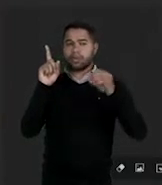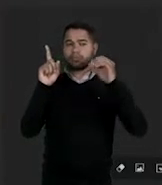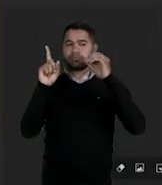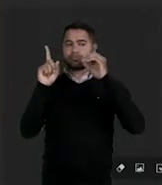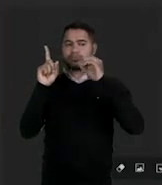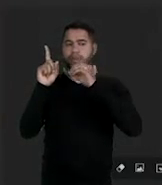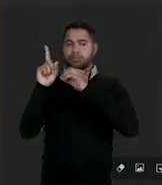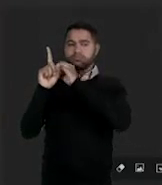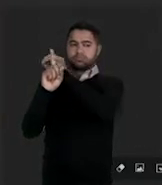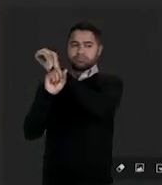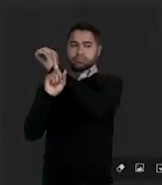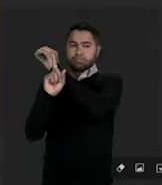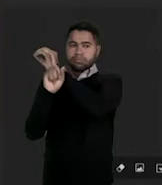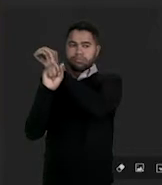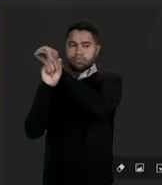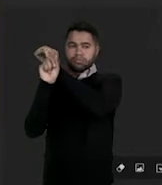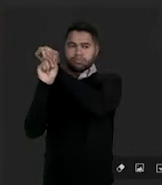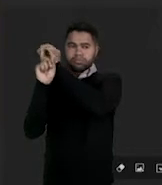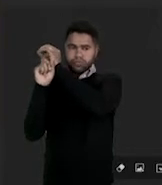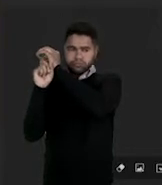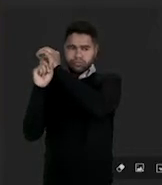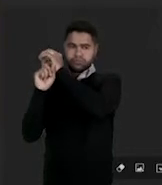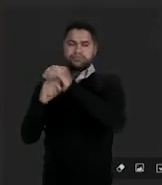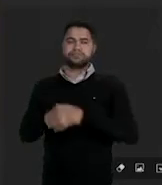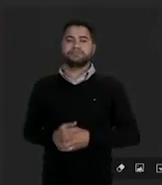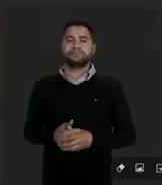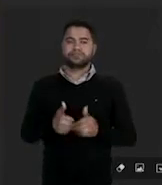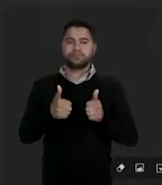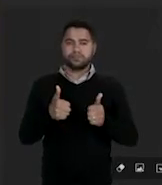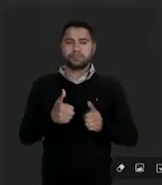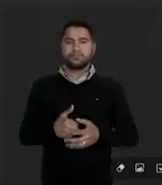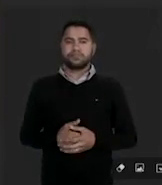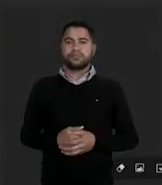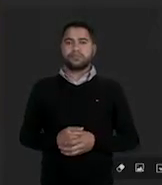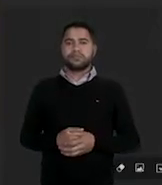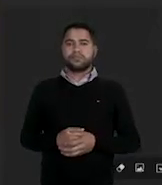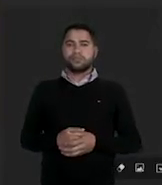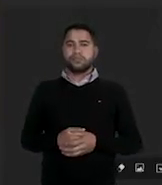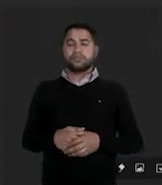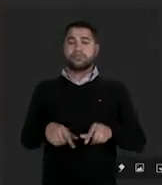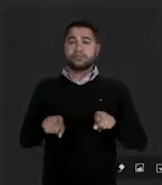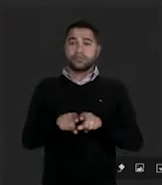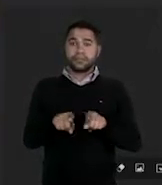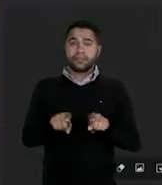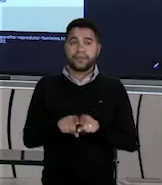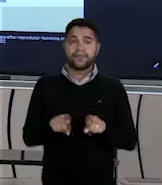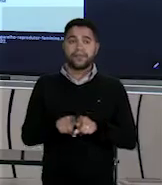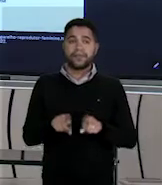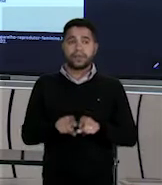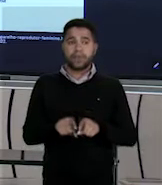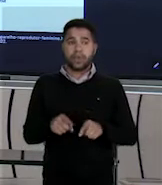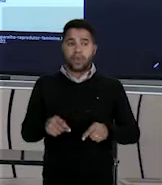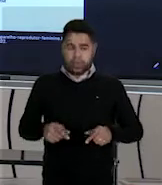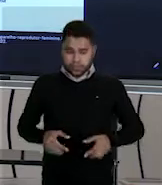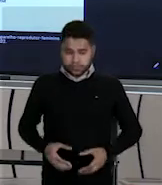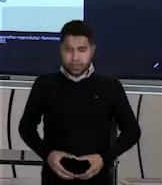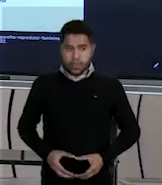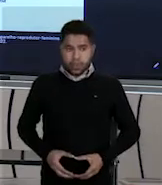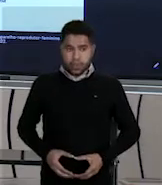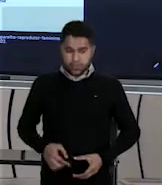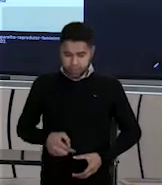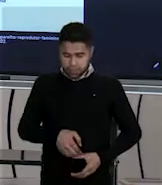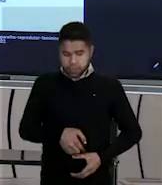aqui nessa célula, certo? Aqui a gente tem o fundo do útero, nessa